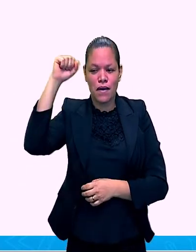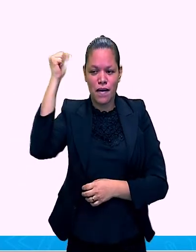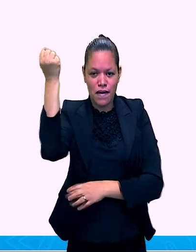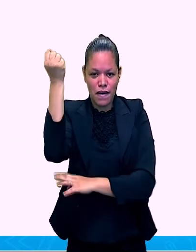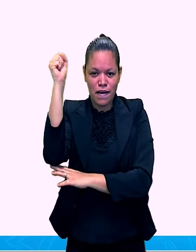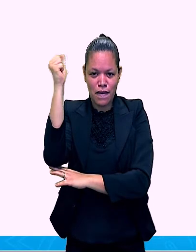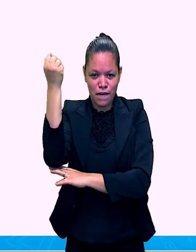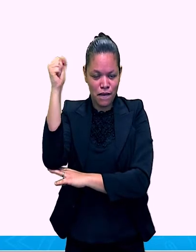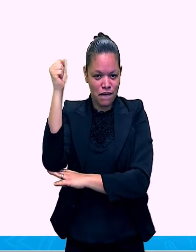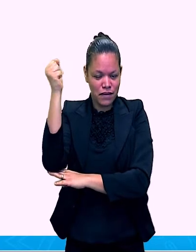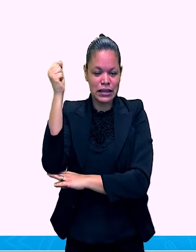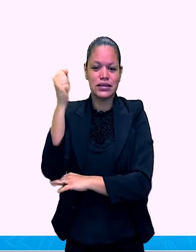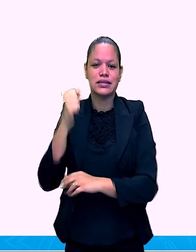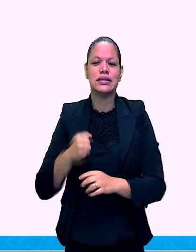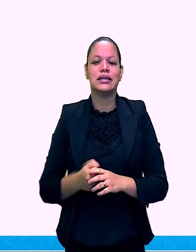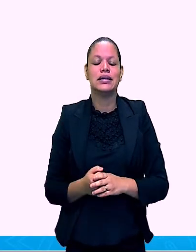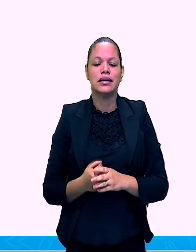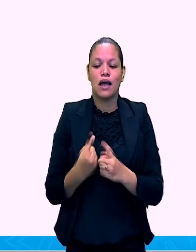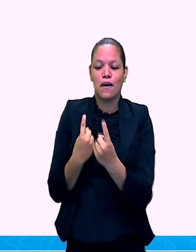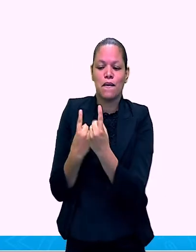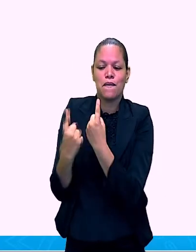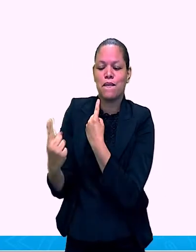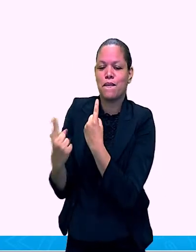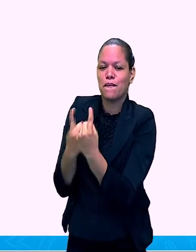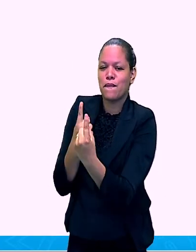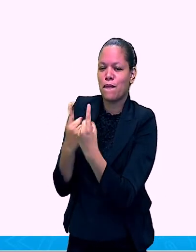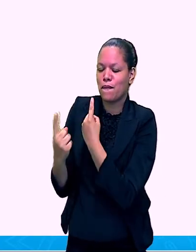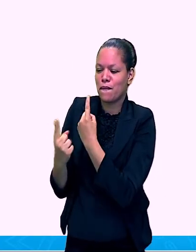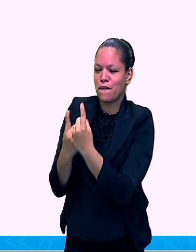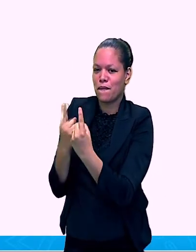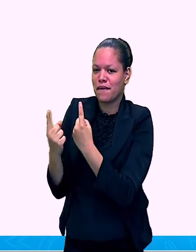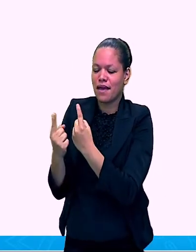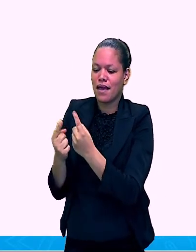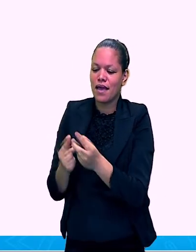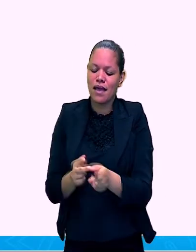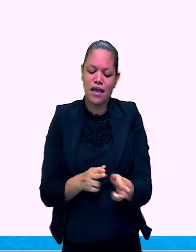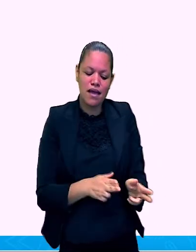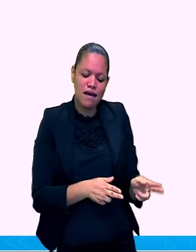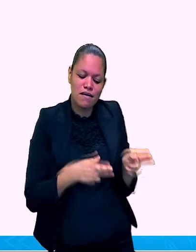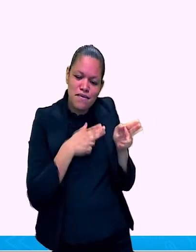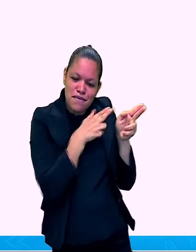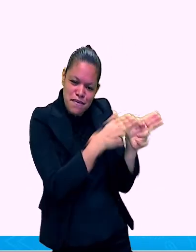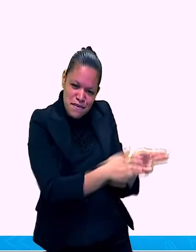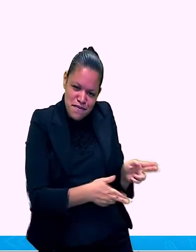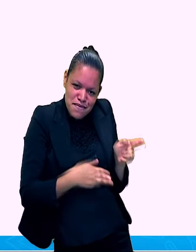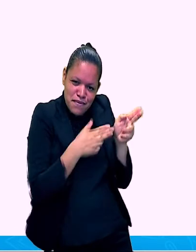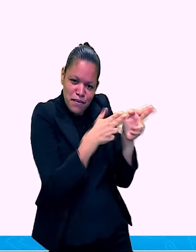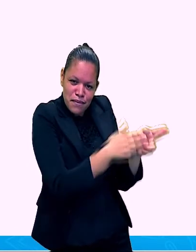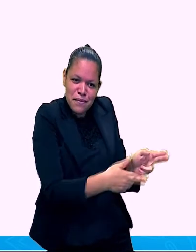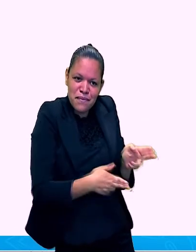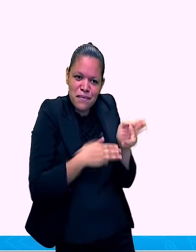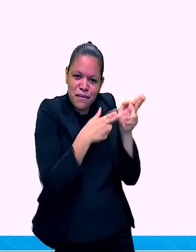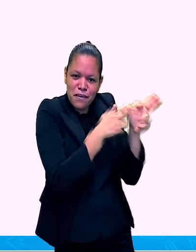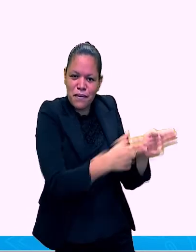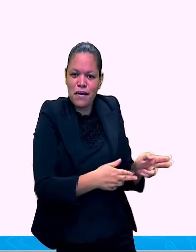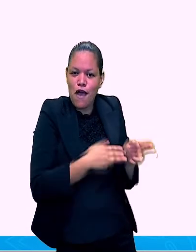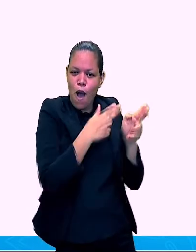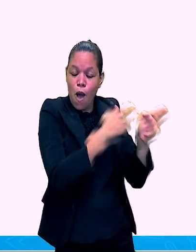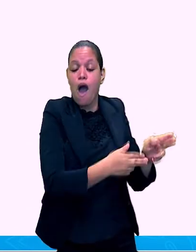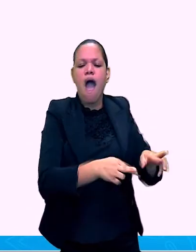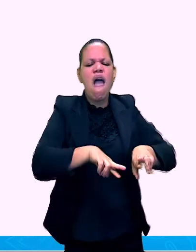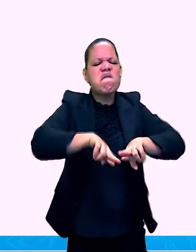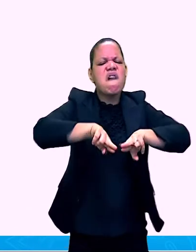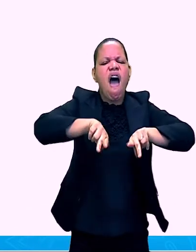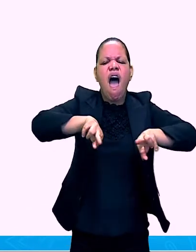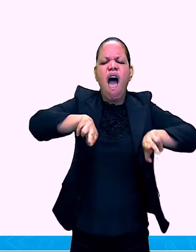e portos, onde circulam as pessoas e as mercadorias, porque desde o início tudo